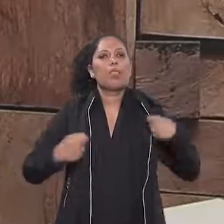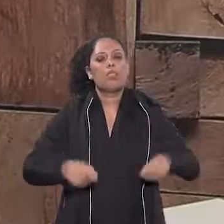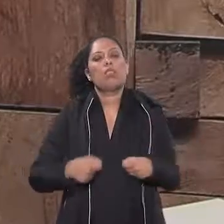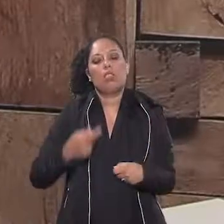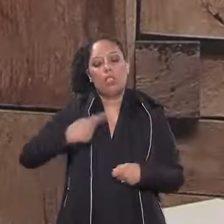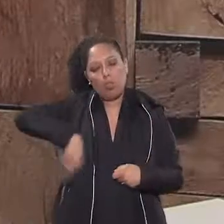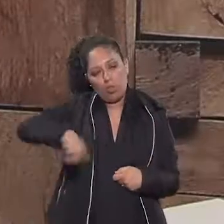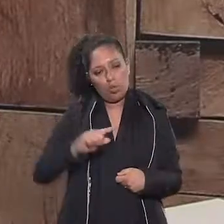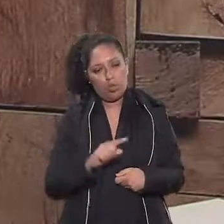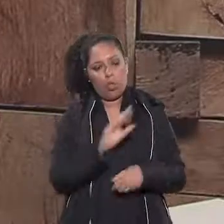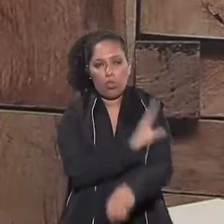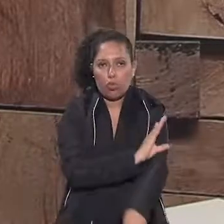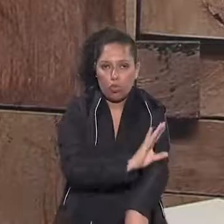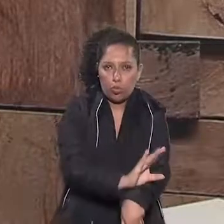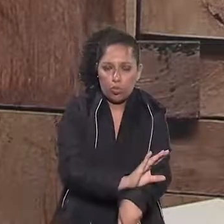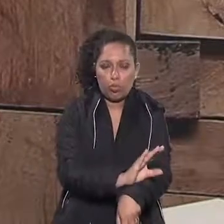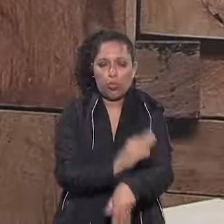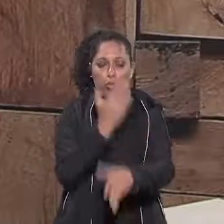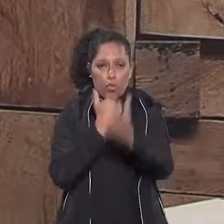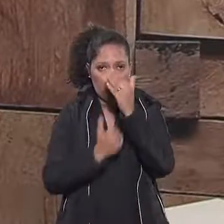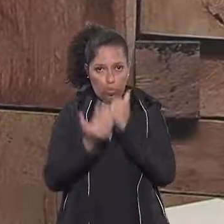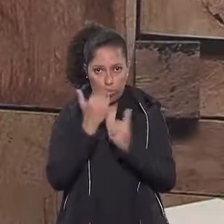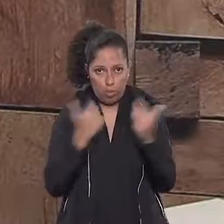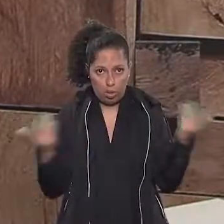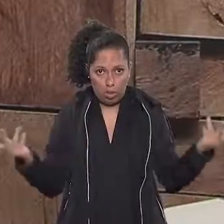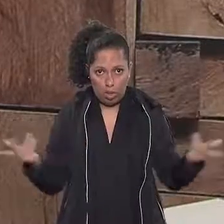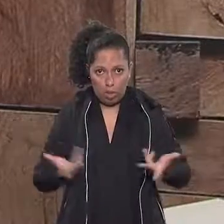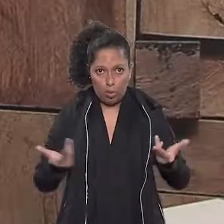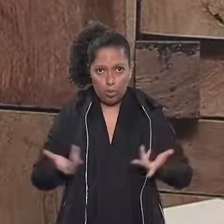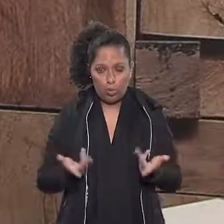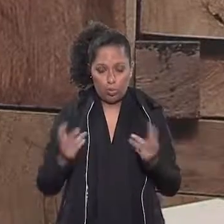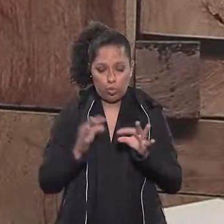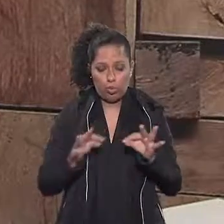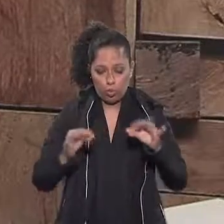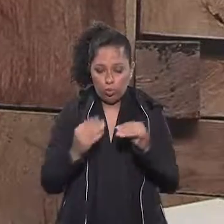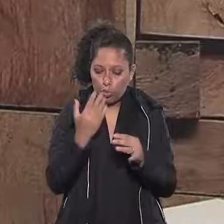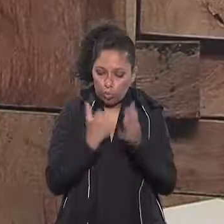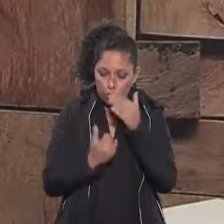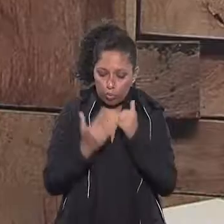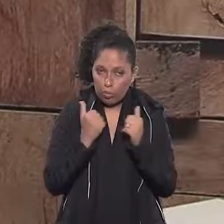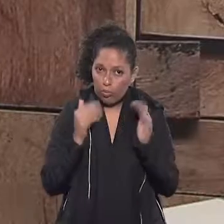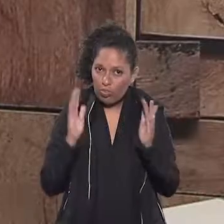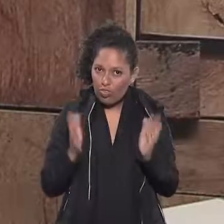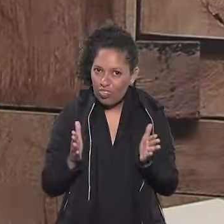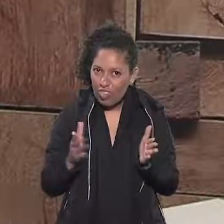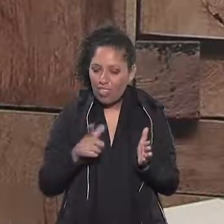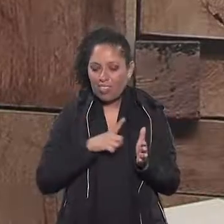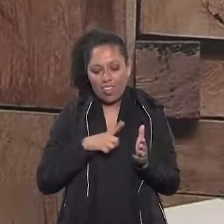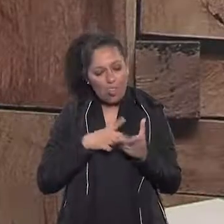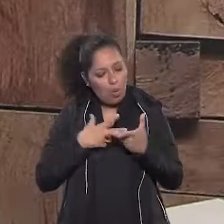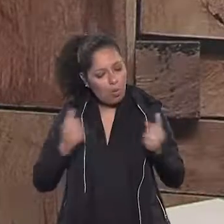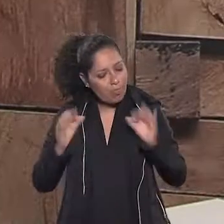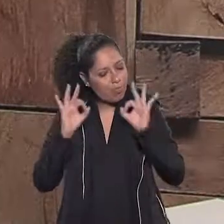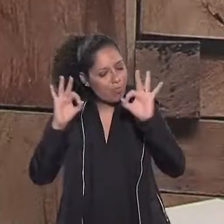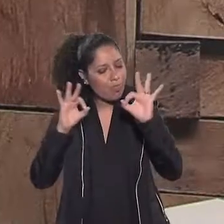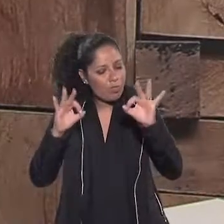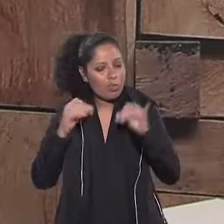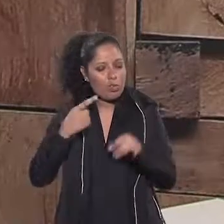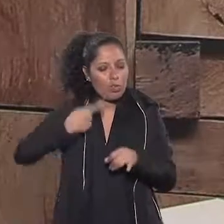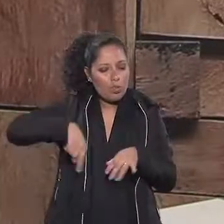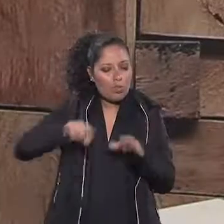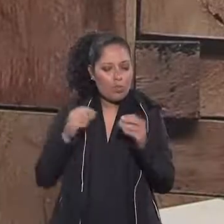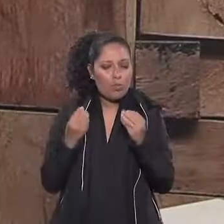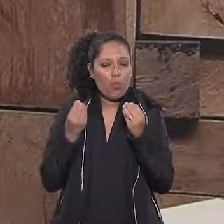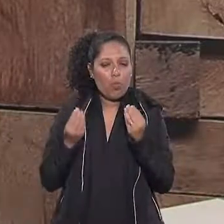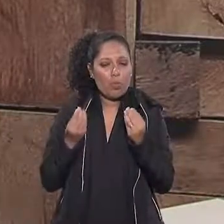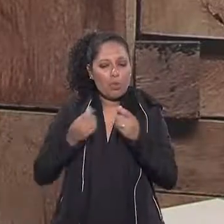e que a nossa cultura gastronômica, o que a gente já come, tem muita coisa rica e a gente pode